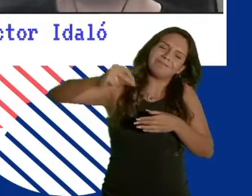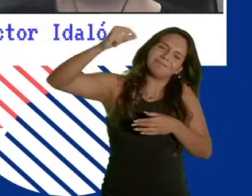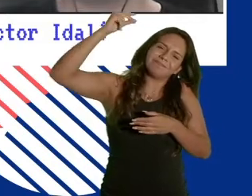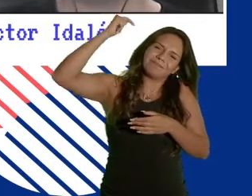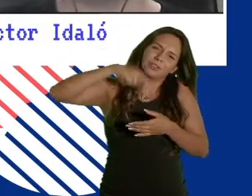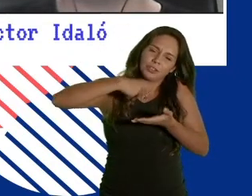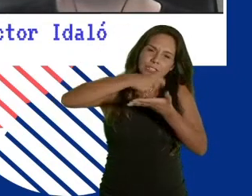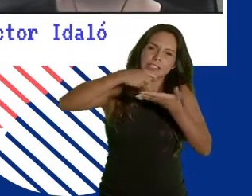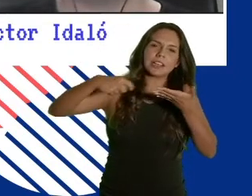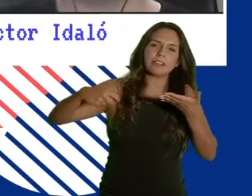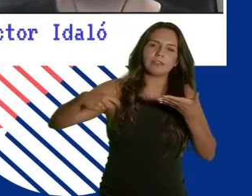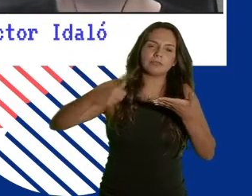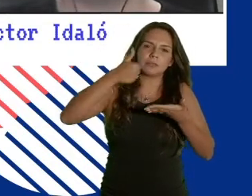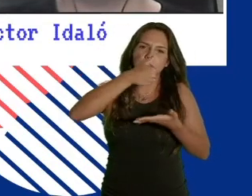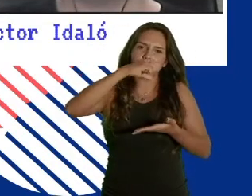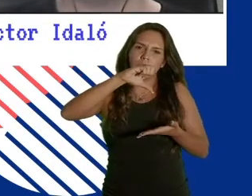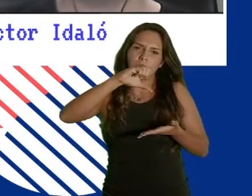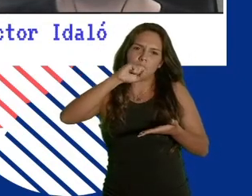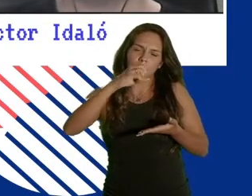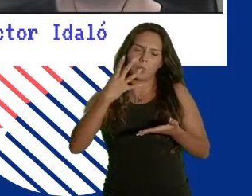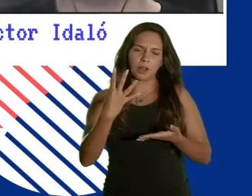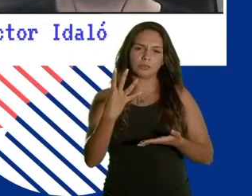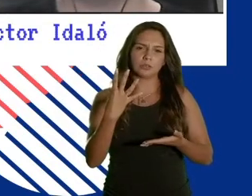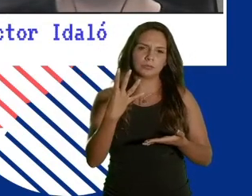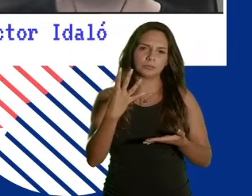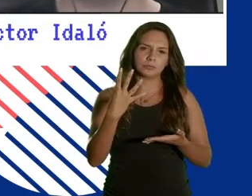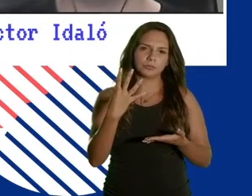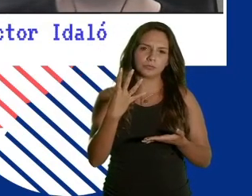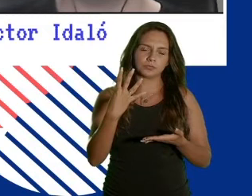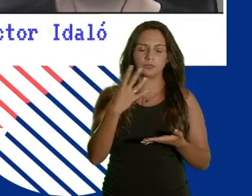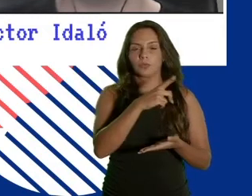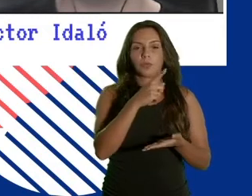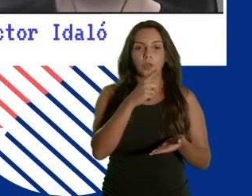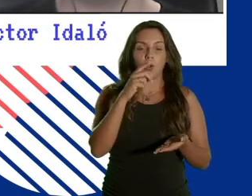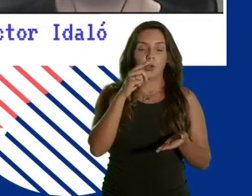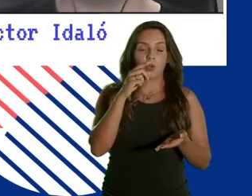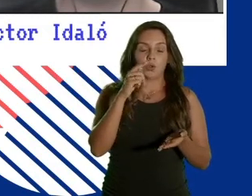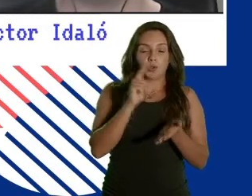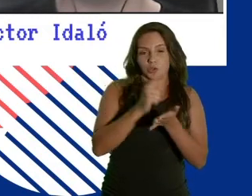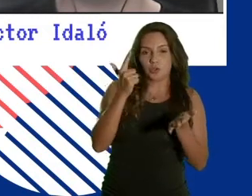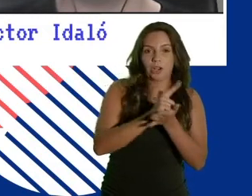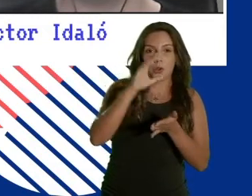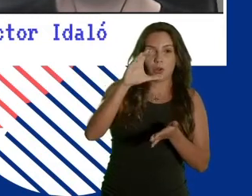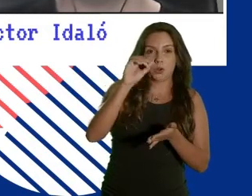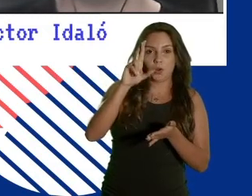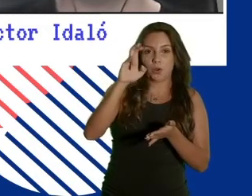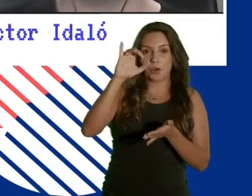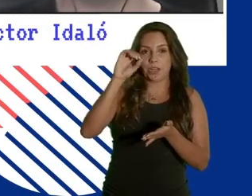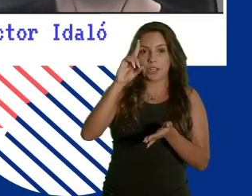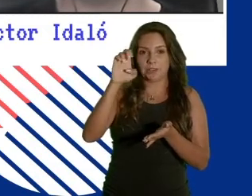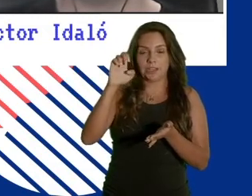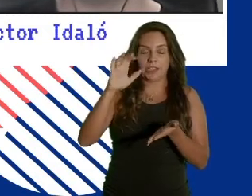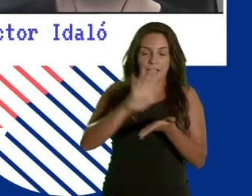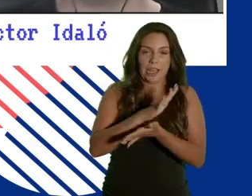eu escrevo, desde 1984, no Correio de Araxá, já tenho mais de 2.000